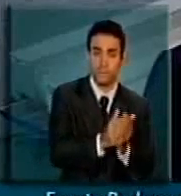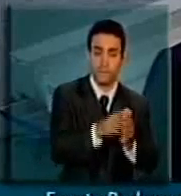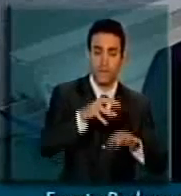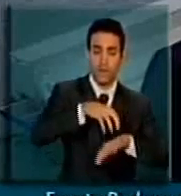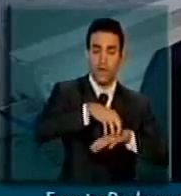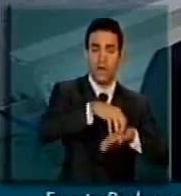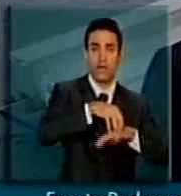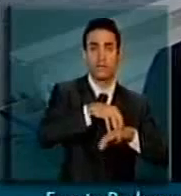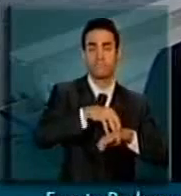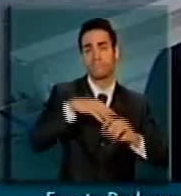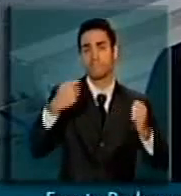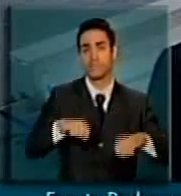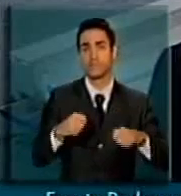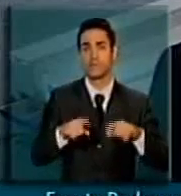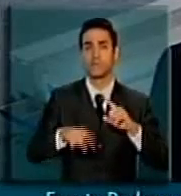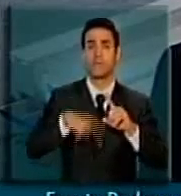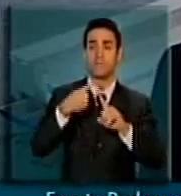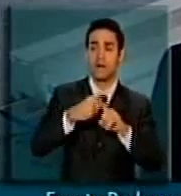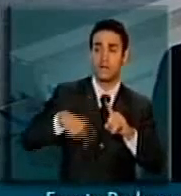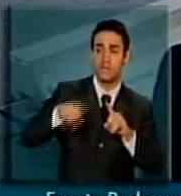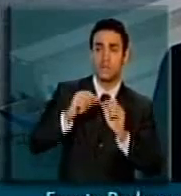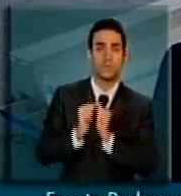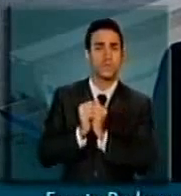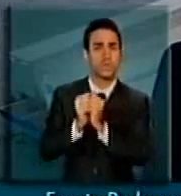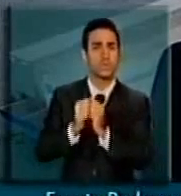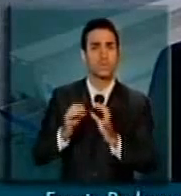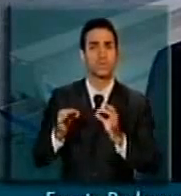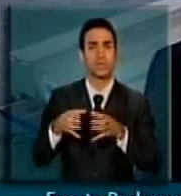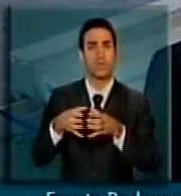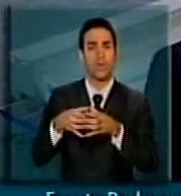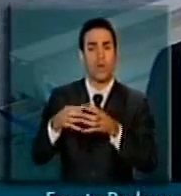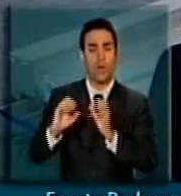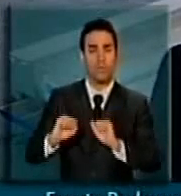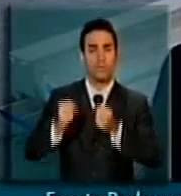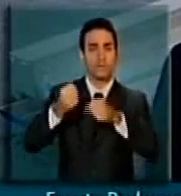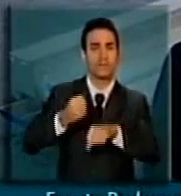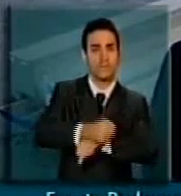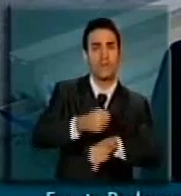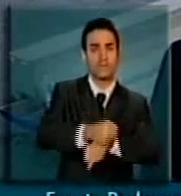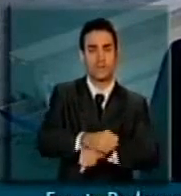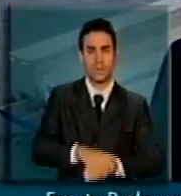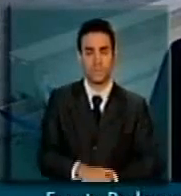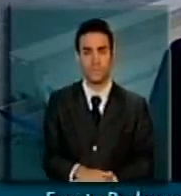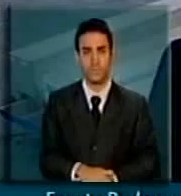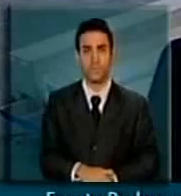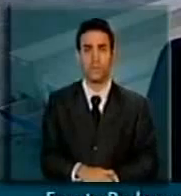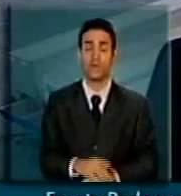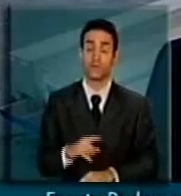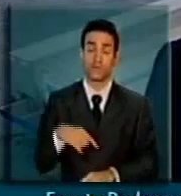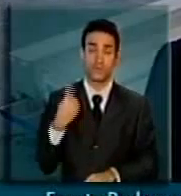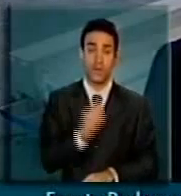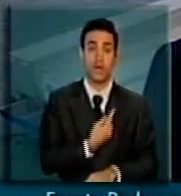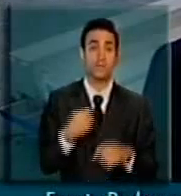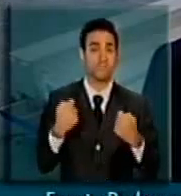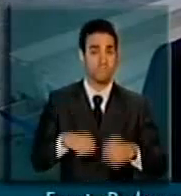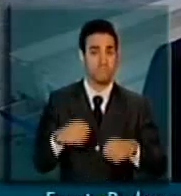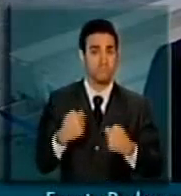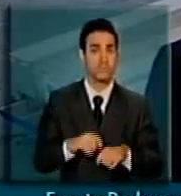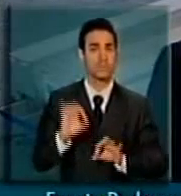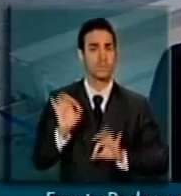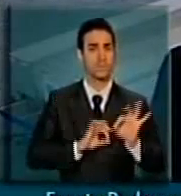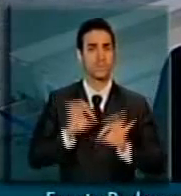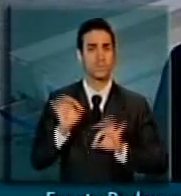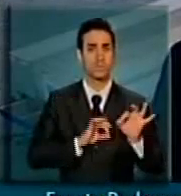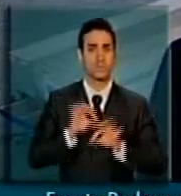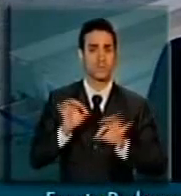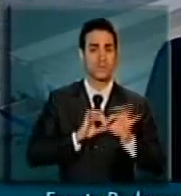Brasil dependerá em muito do esforço, dedicação e de tenacidade. Nossa demanda por transporte é o tamanho da